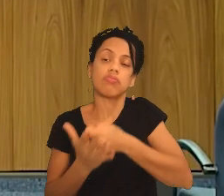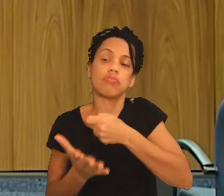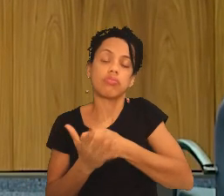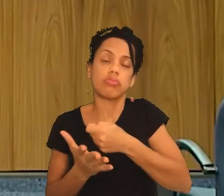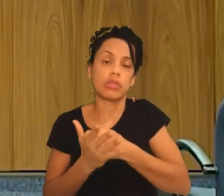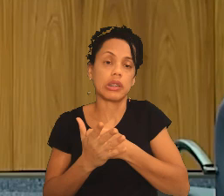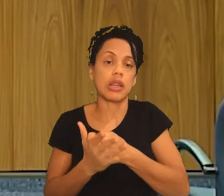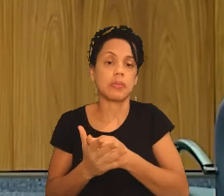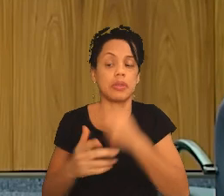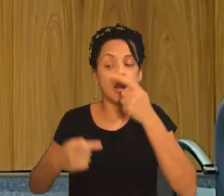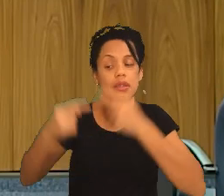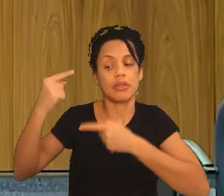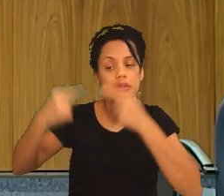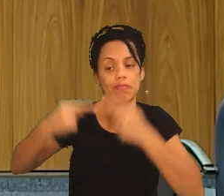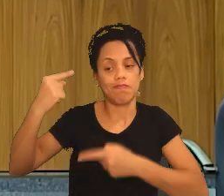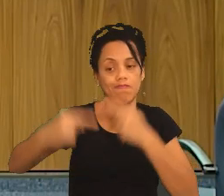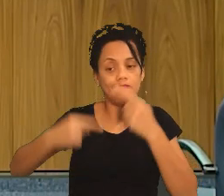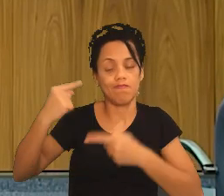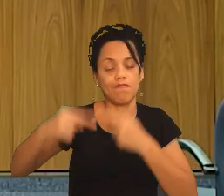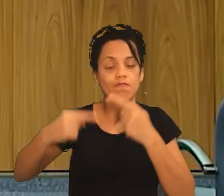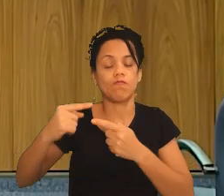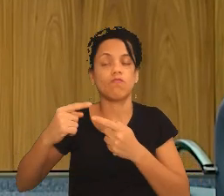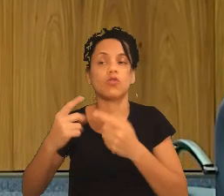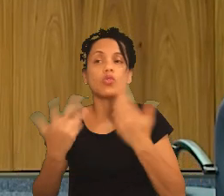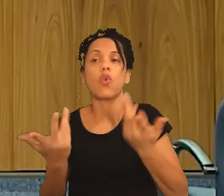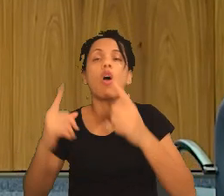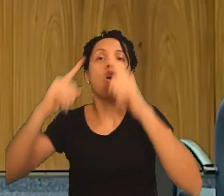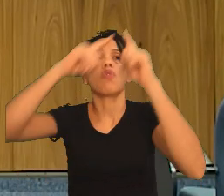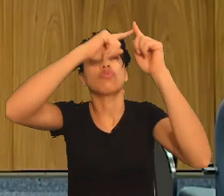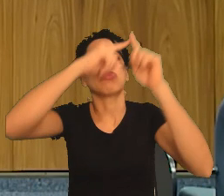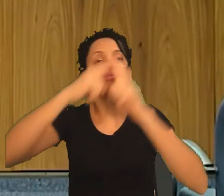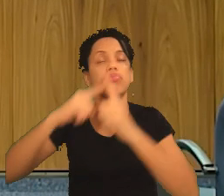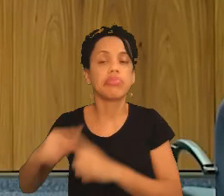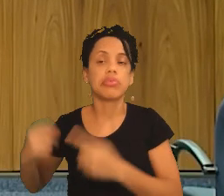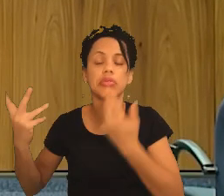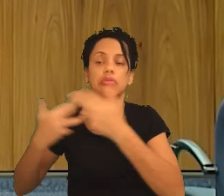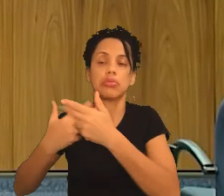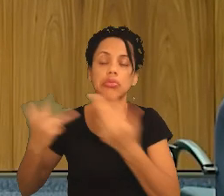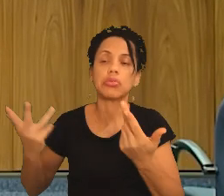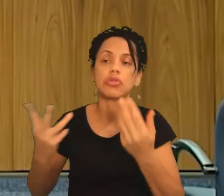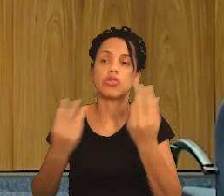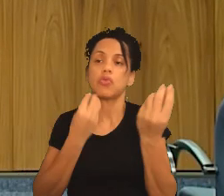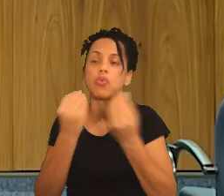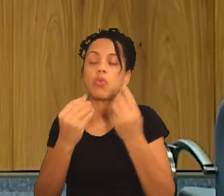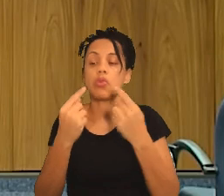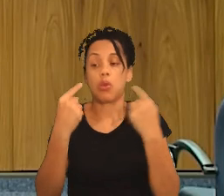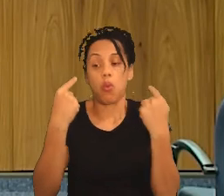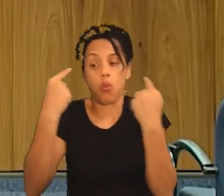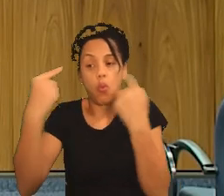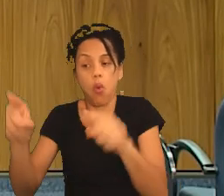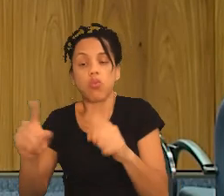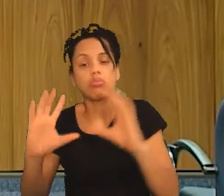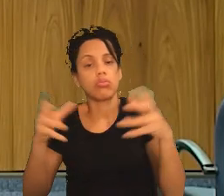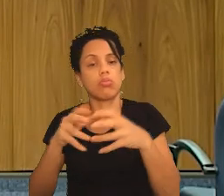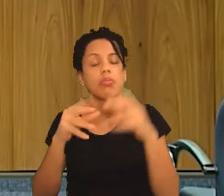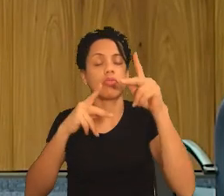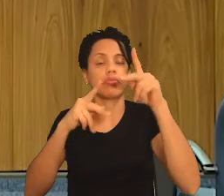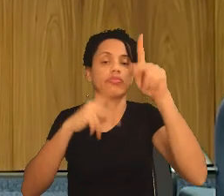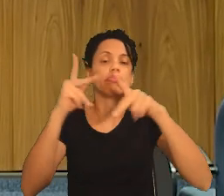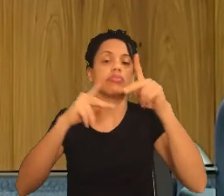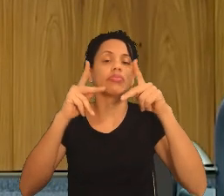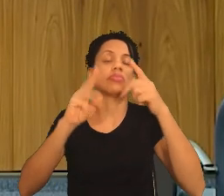2.600, e isso, hoje tem ação civil pública desse caso também. A gente percebe que a ditadura, e